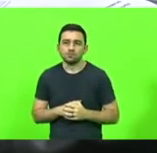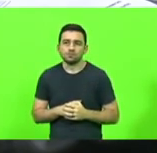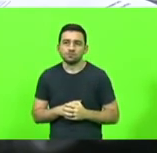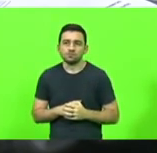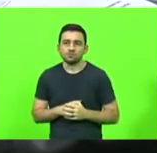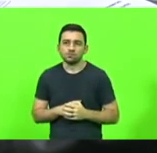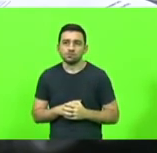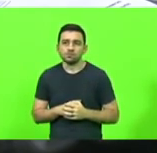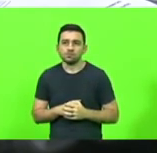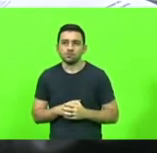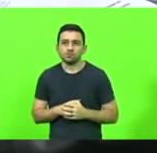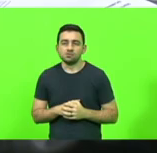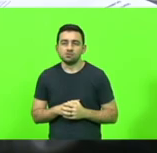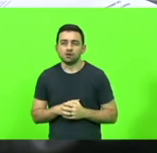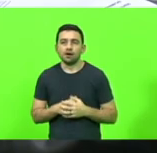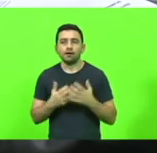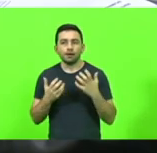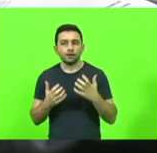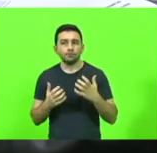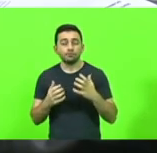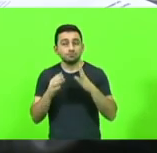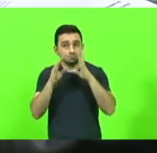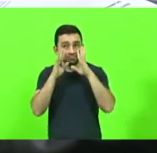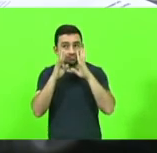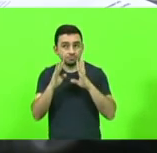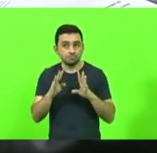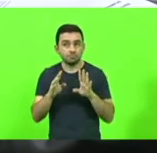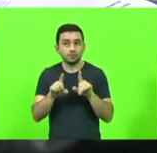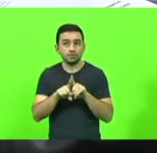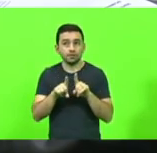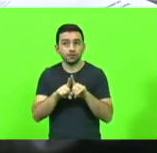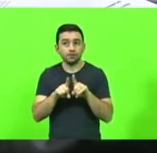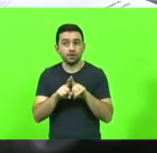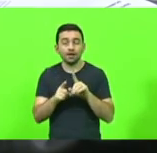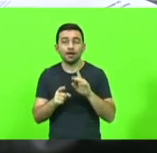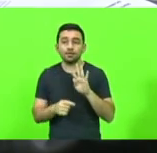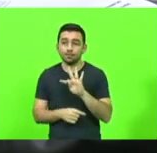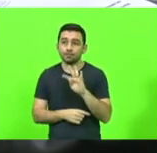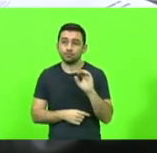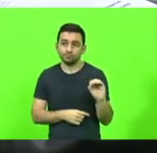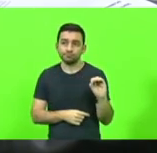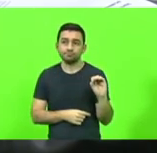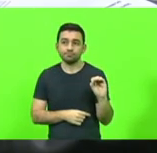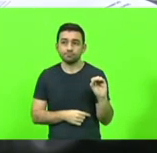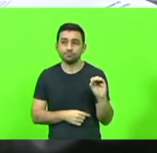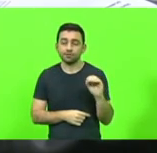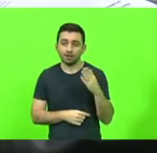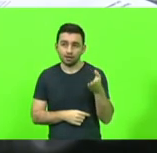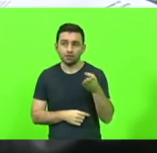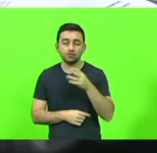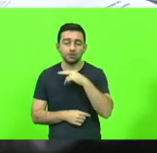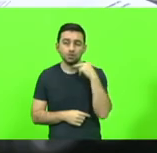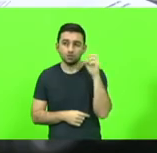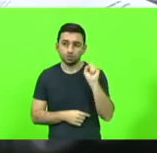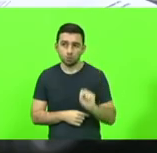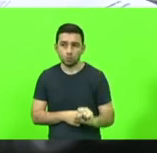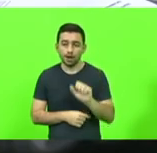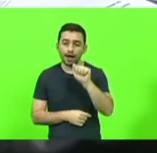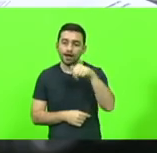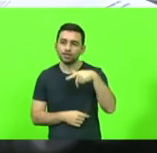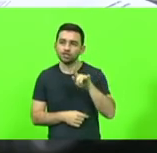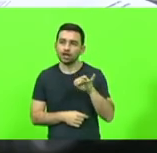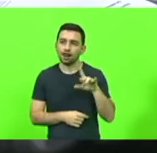Gostaríamos de ouvir que se apresentasse a terapeuta ocupacional de Jaraguá do Sul, a Ângela Marisa